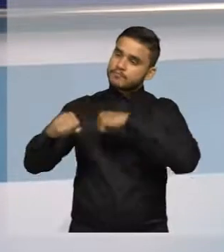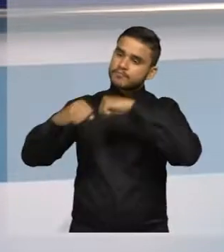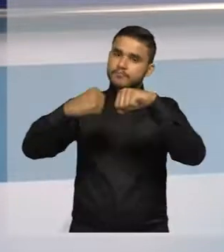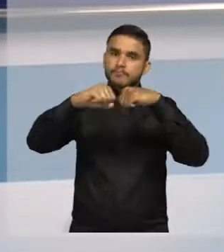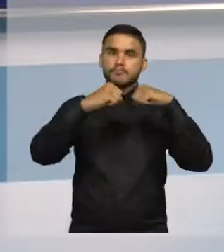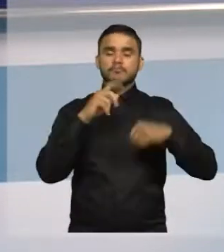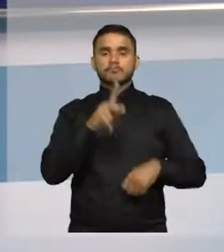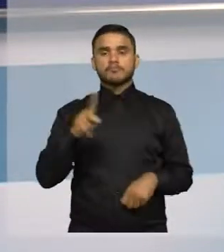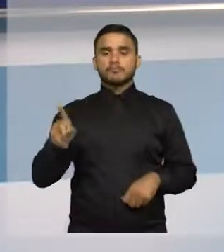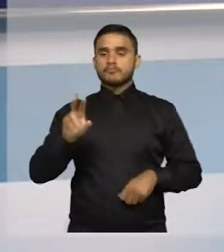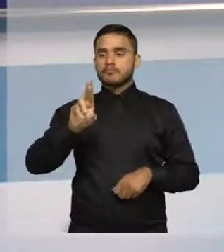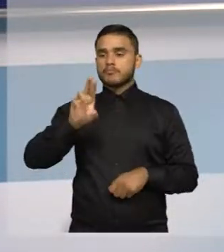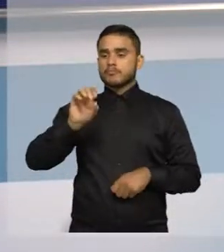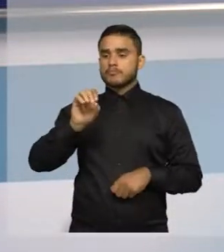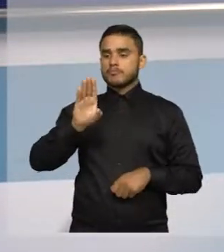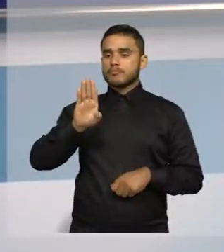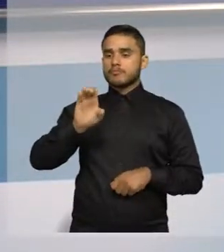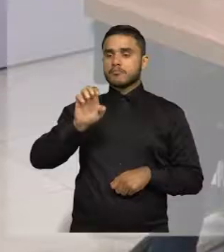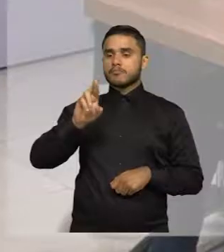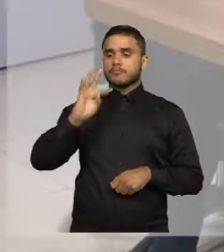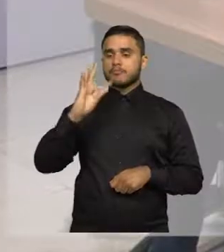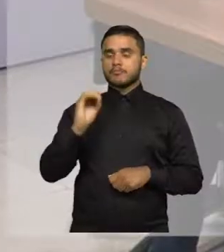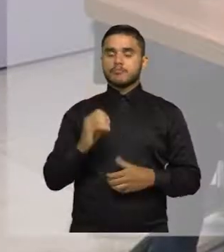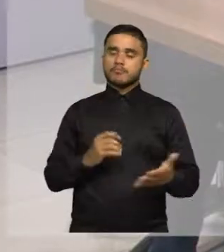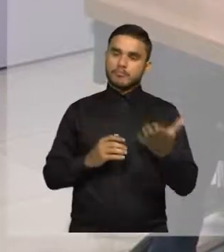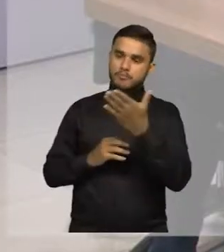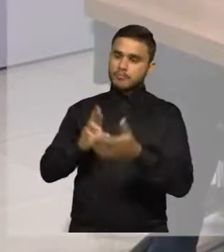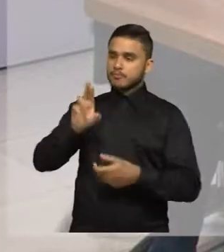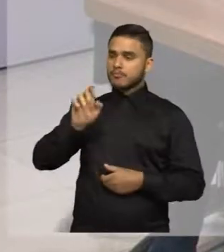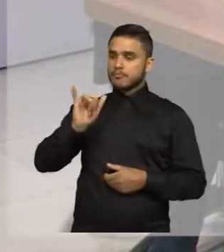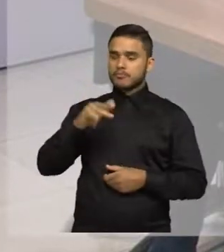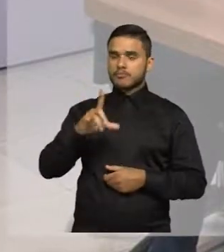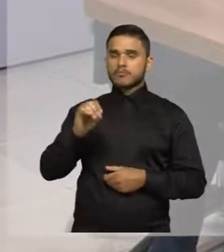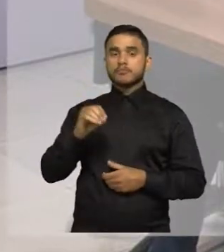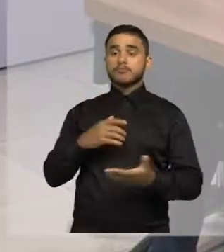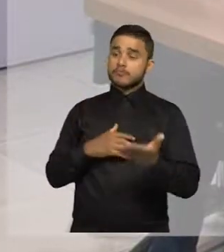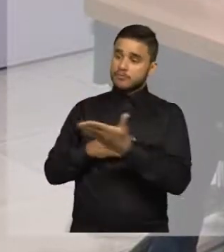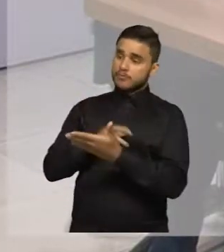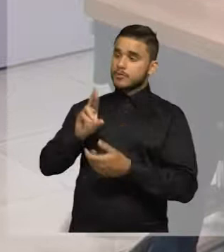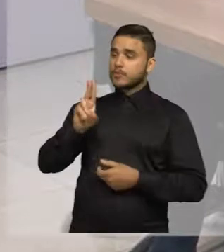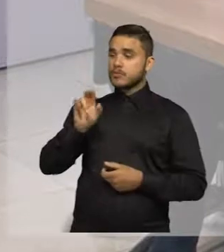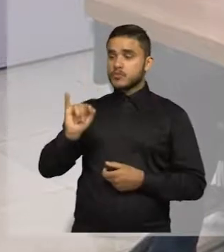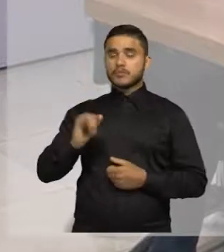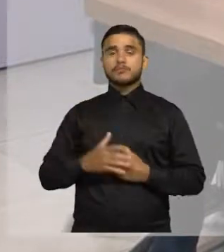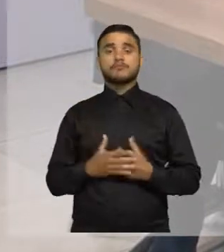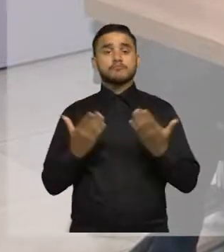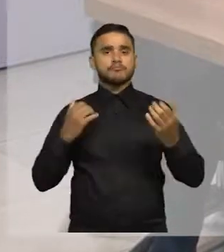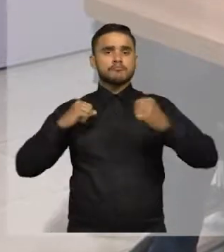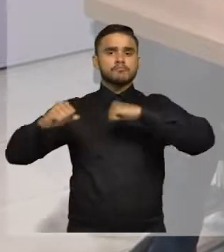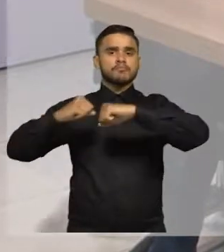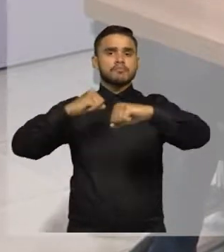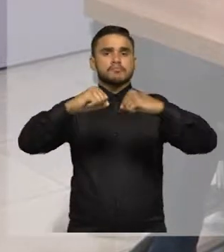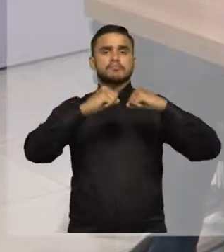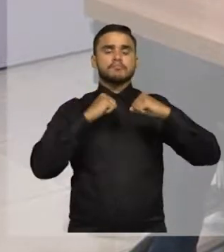nós temos hoje as participações dos professores Roberto Martins Rodrigues, Reginaldo Vasconcelos e Rui Martinho Rodrigues. E, claro, a discussão não poderia